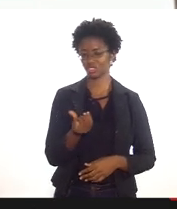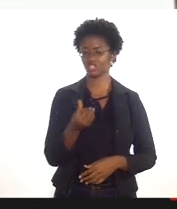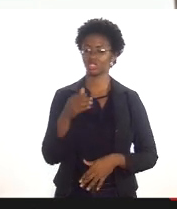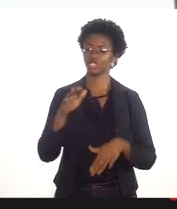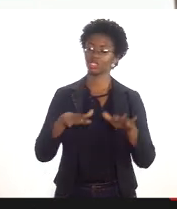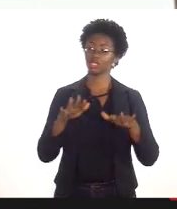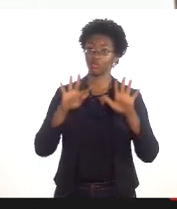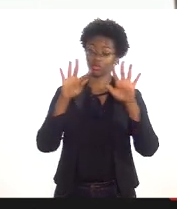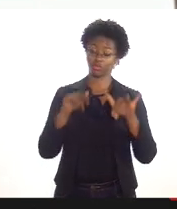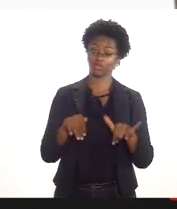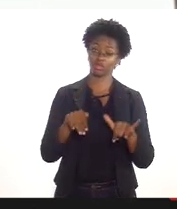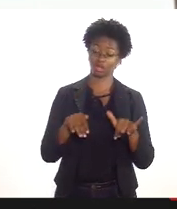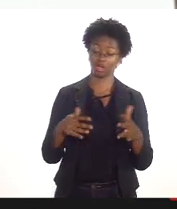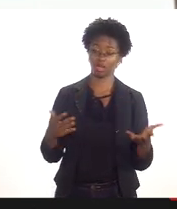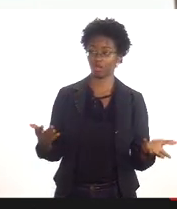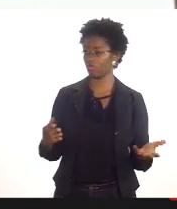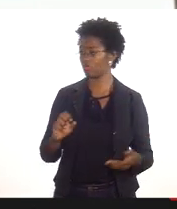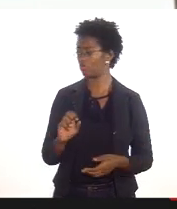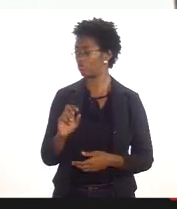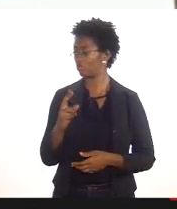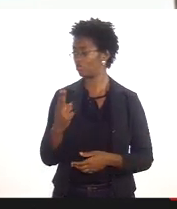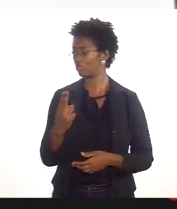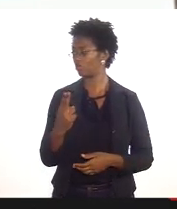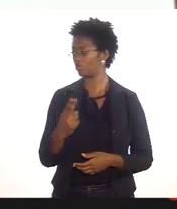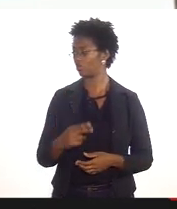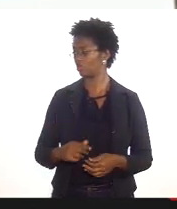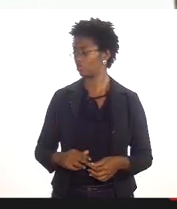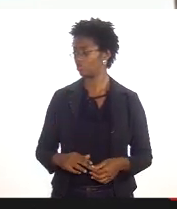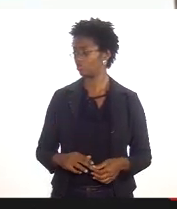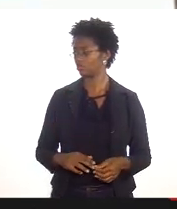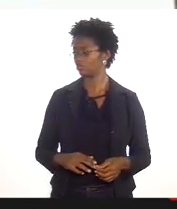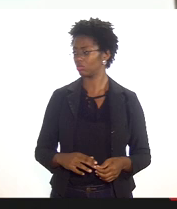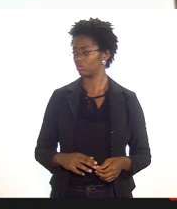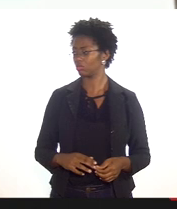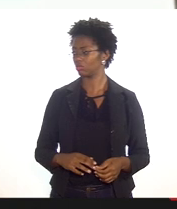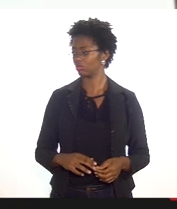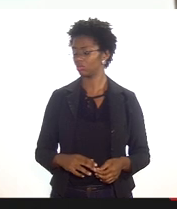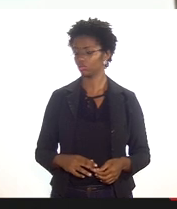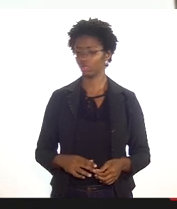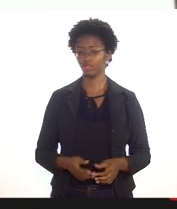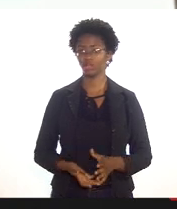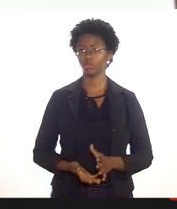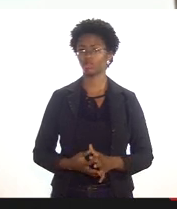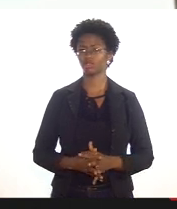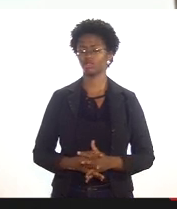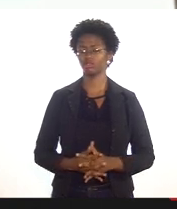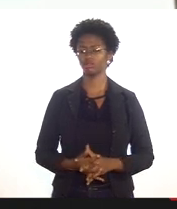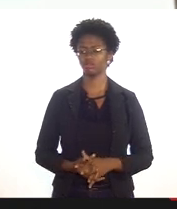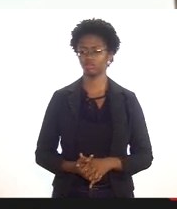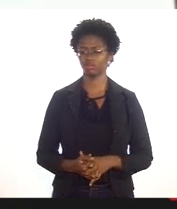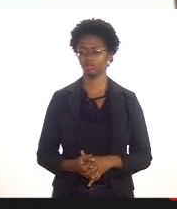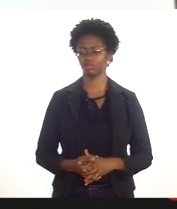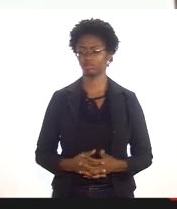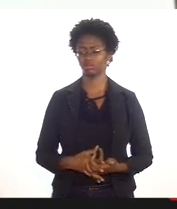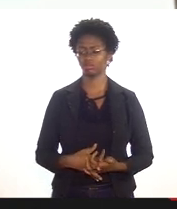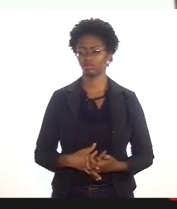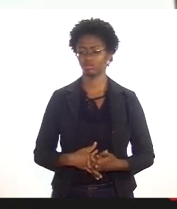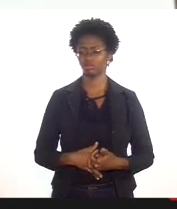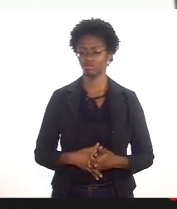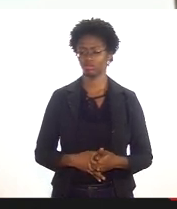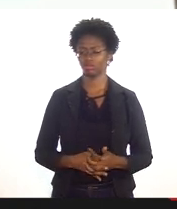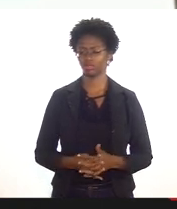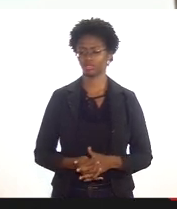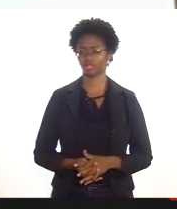sido concluída o processo judicial ou não. Ou não. Bom,